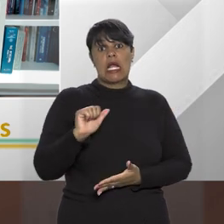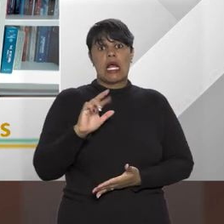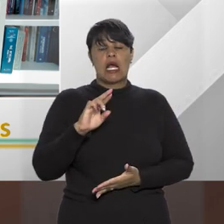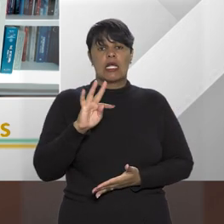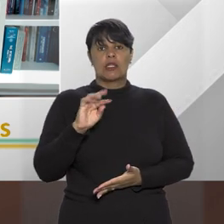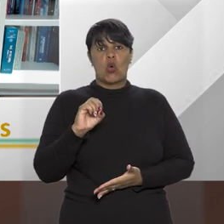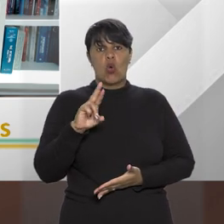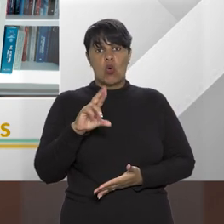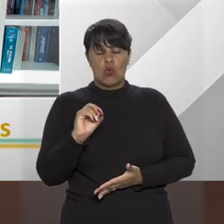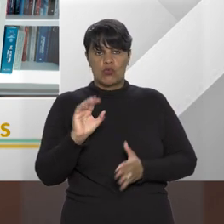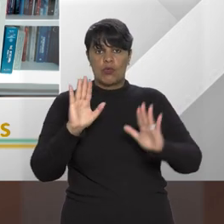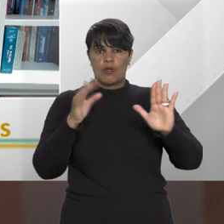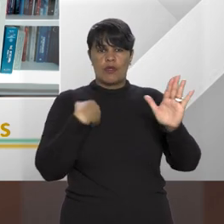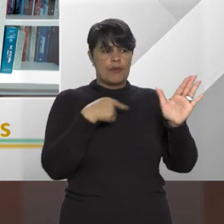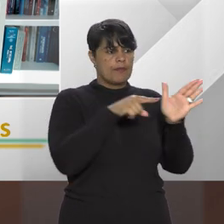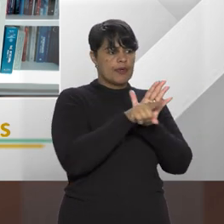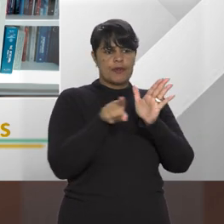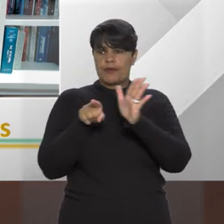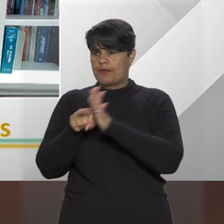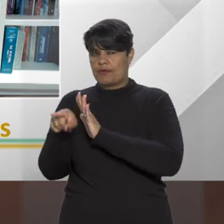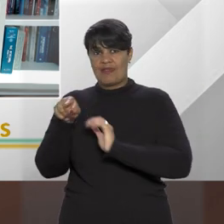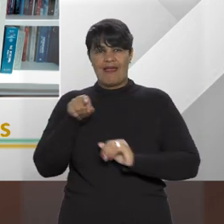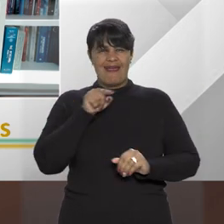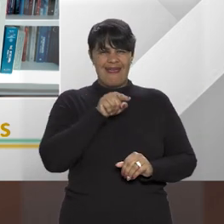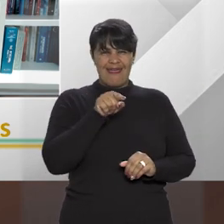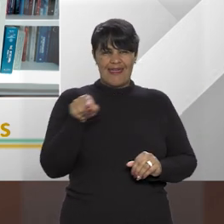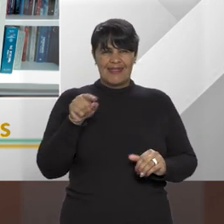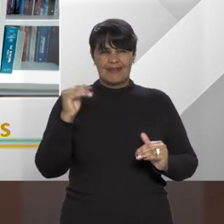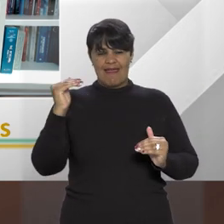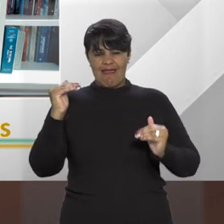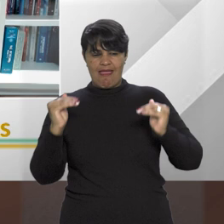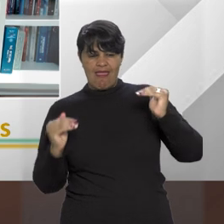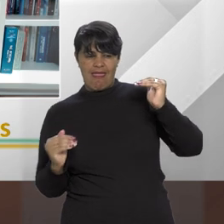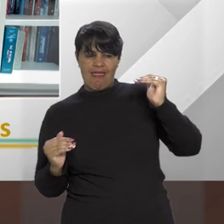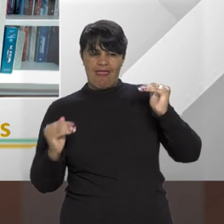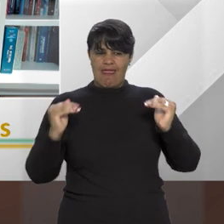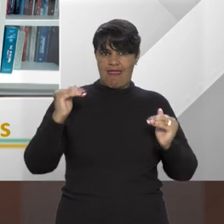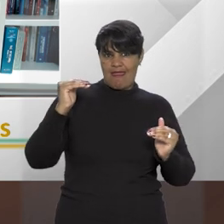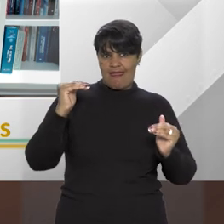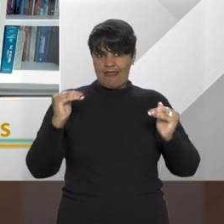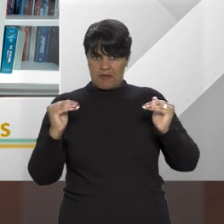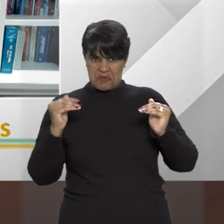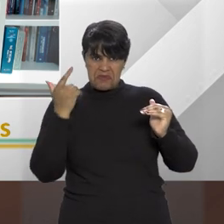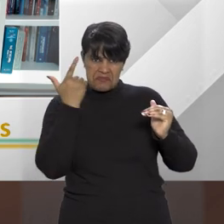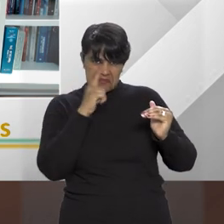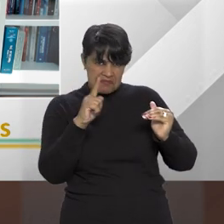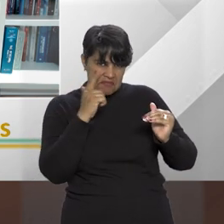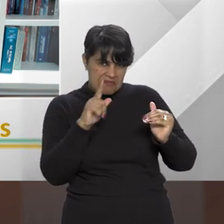acontecendo no âmbito das serventias extrajudiciais, começando então pelo professor Márcio, por favor.